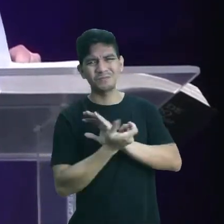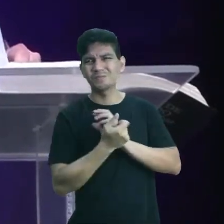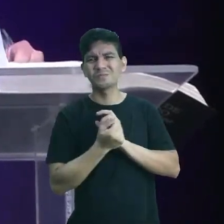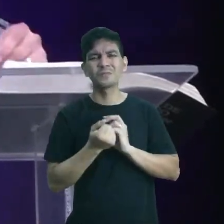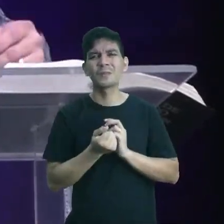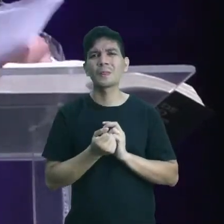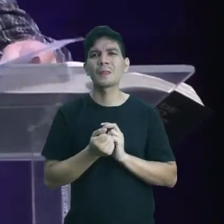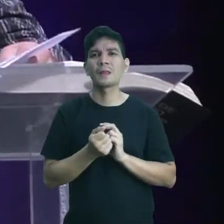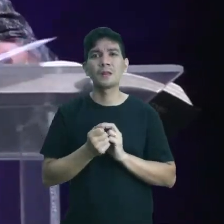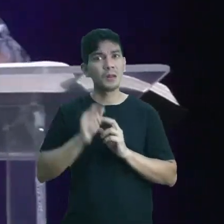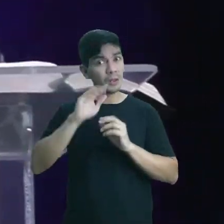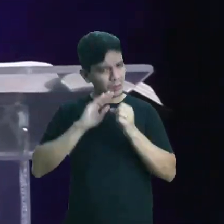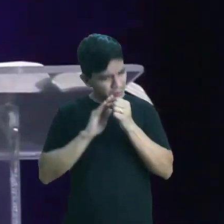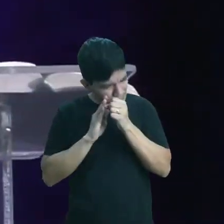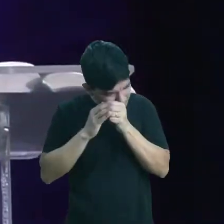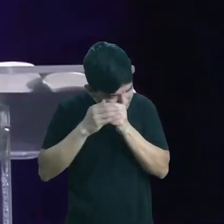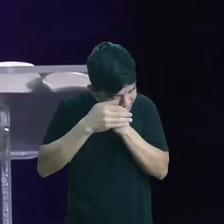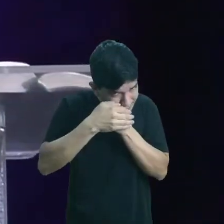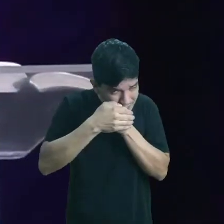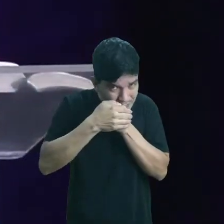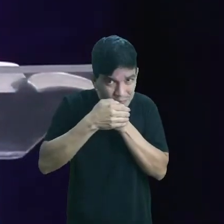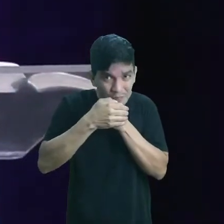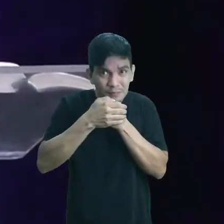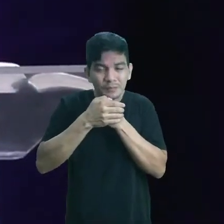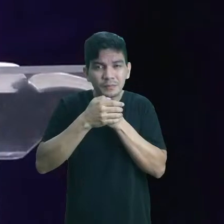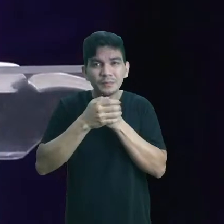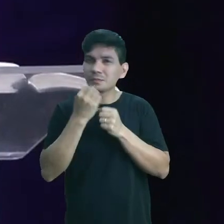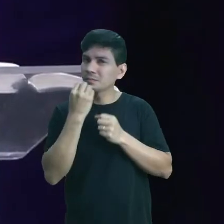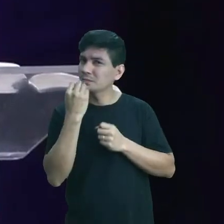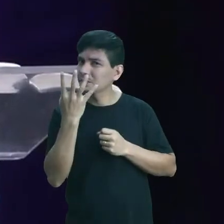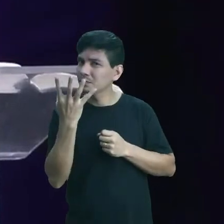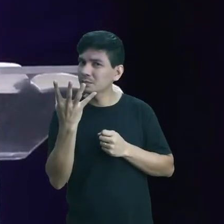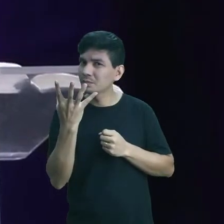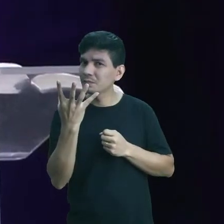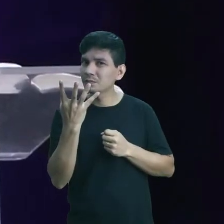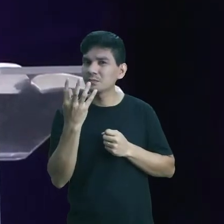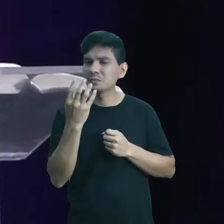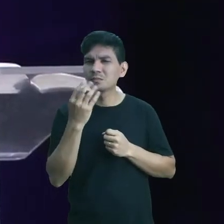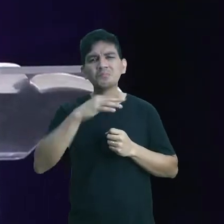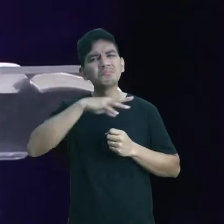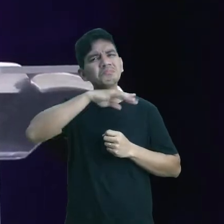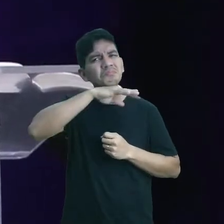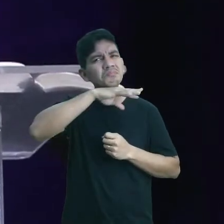está escondido, seja bom ou seja ruim.